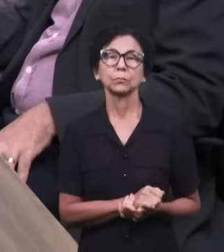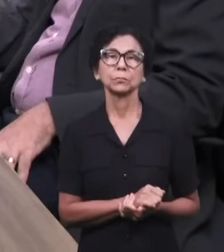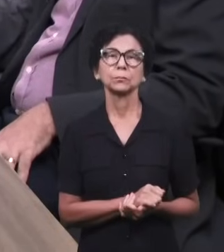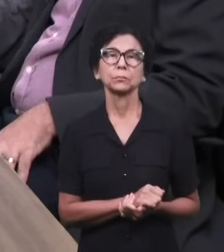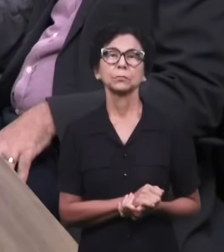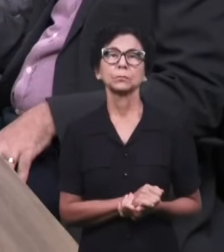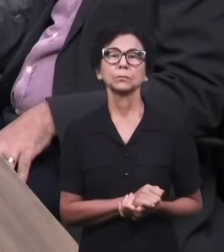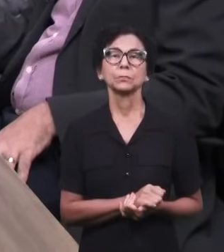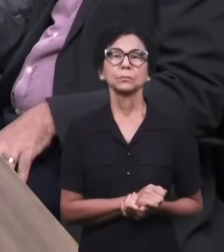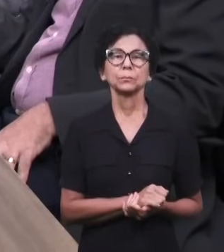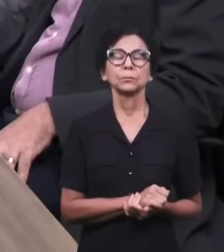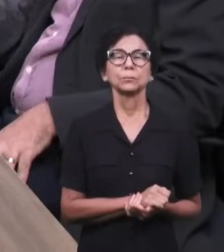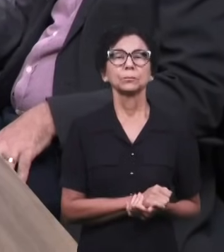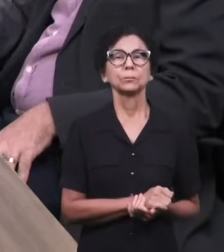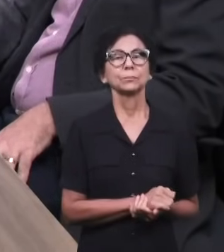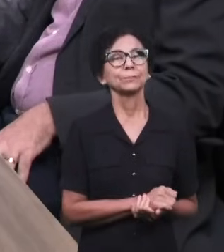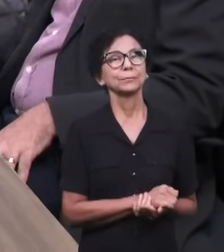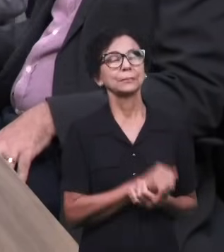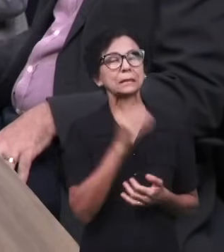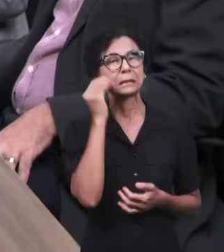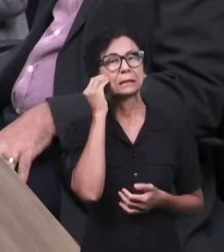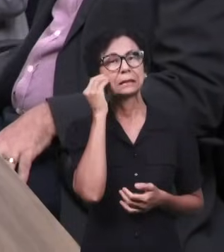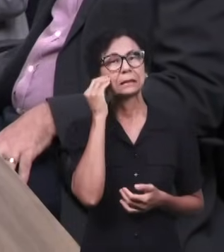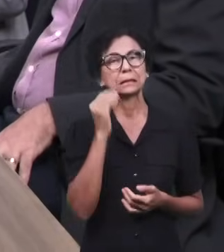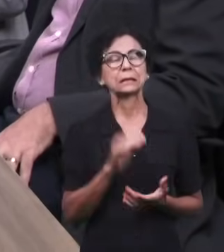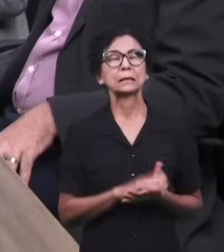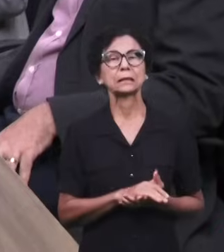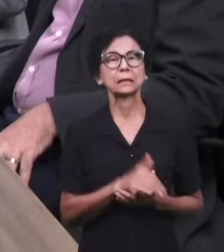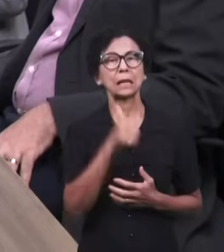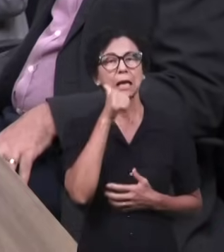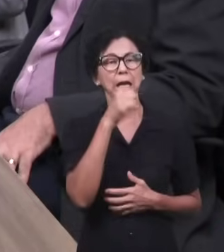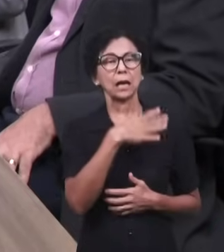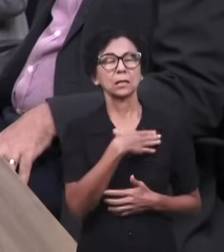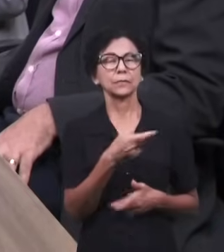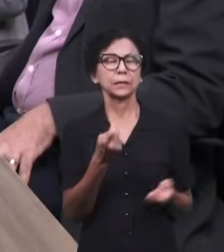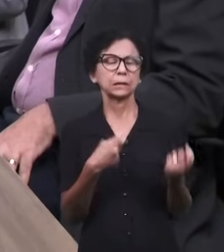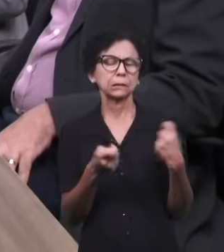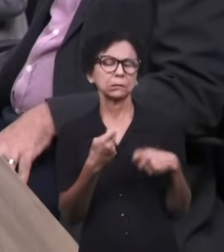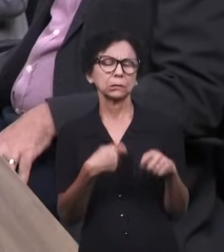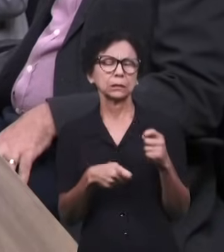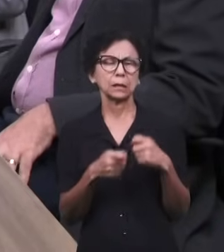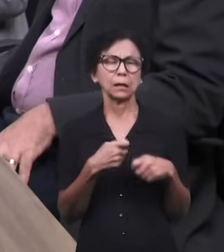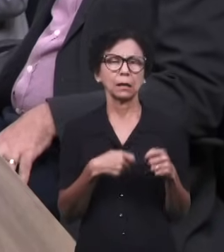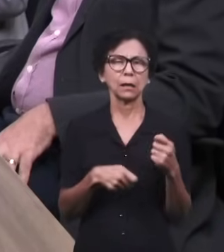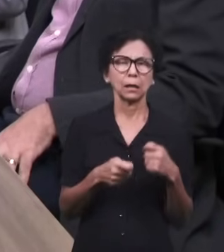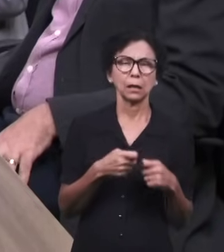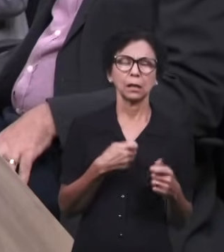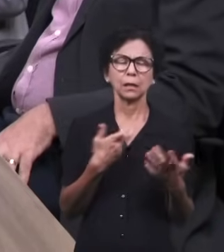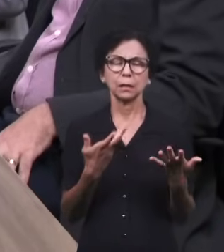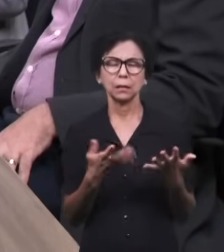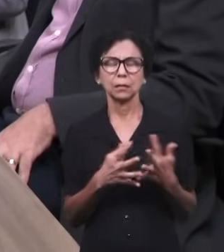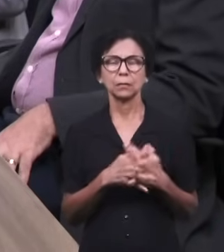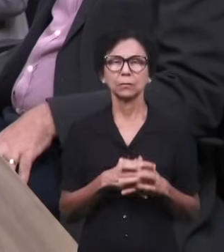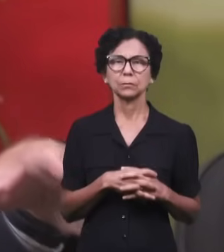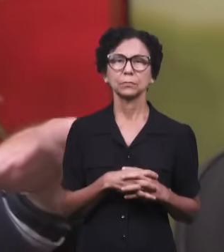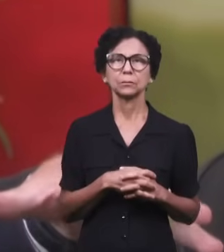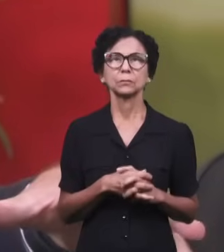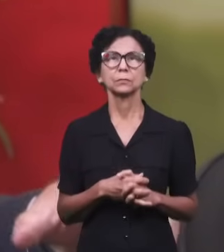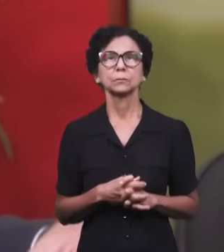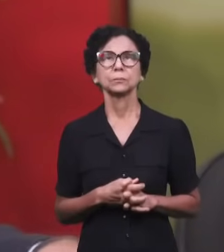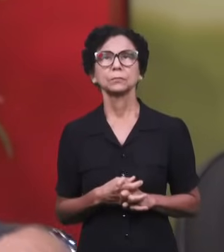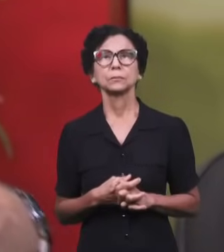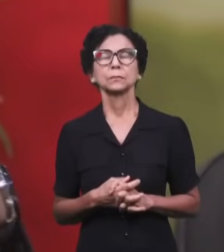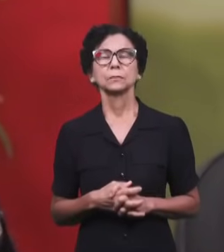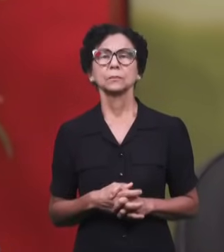ele tentar negociar as filhas. Que aqueles que não conhecem, ele estava em Sodoma e Gomorra, o Senhor decidiu que ia destruir